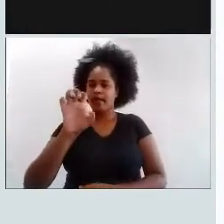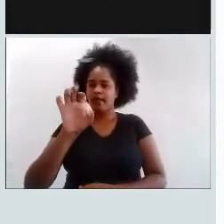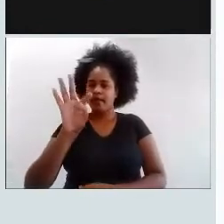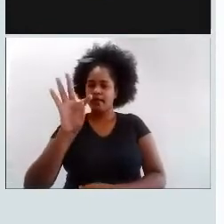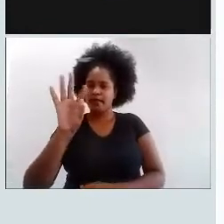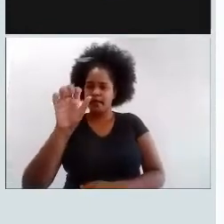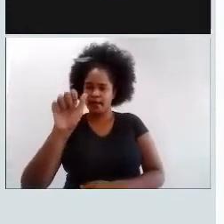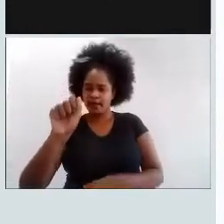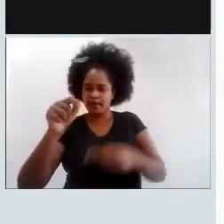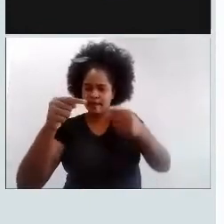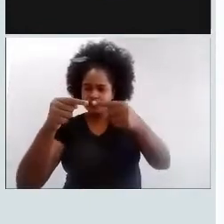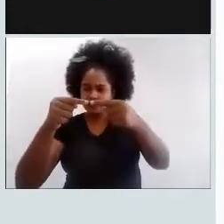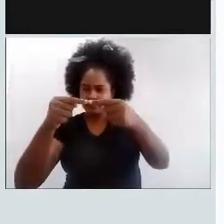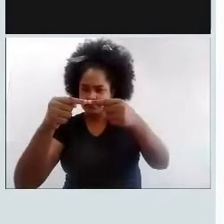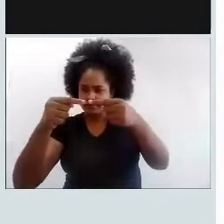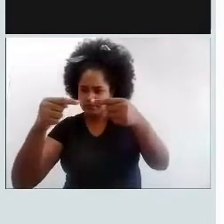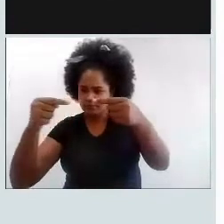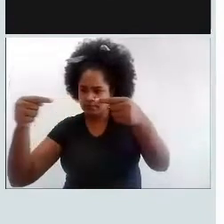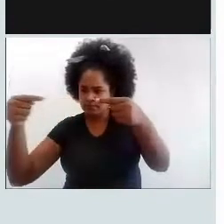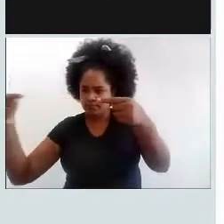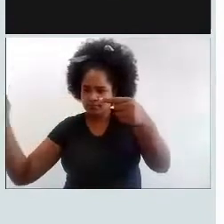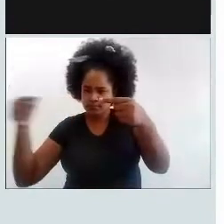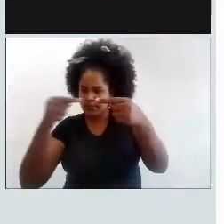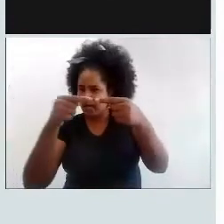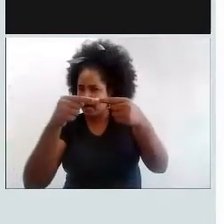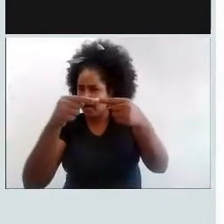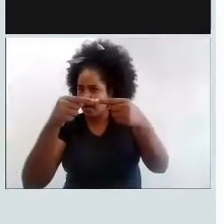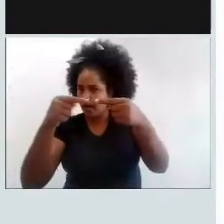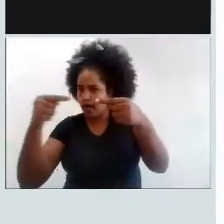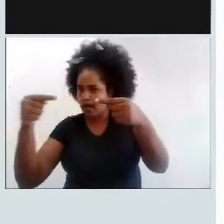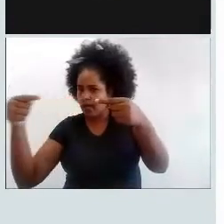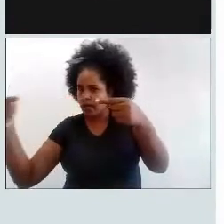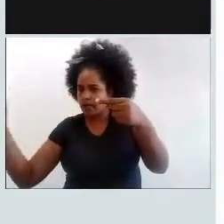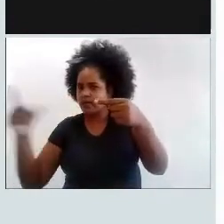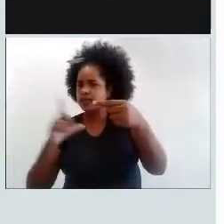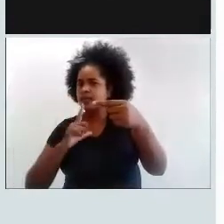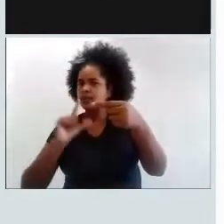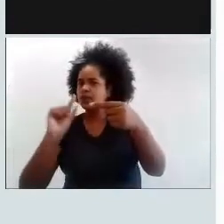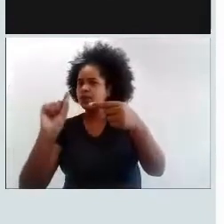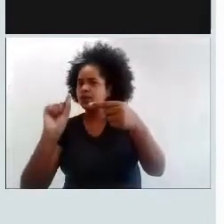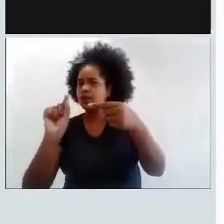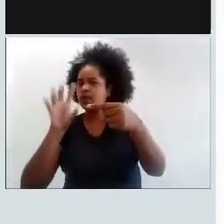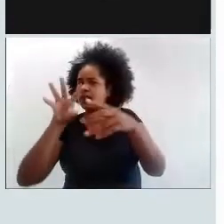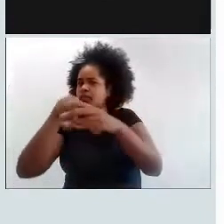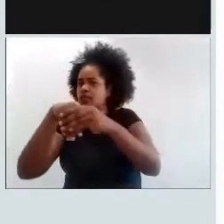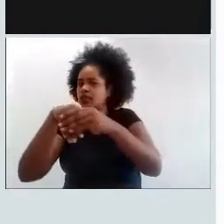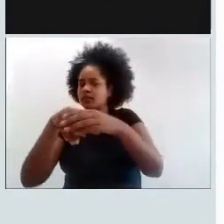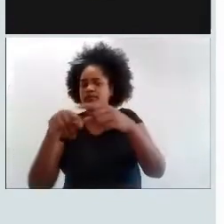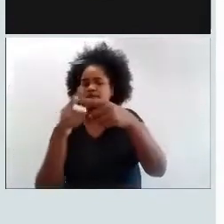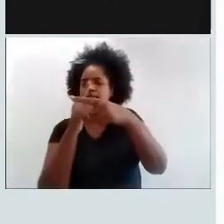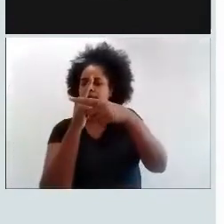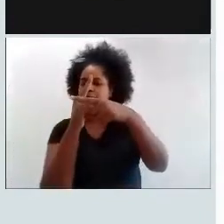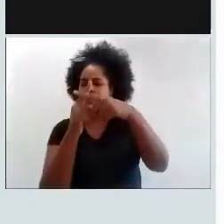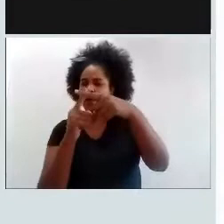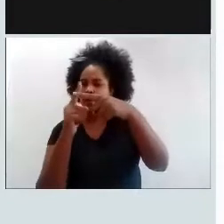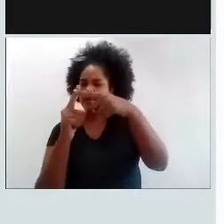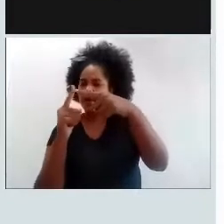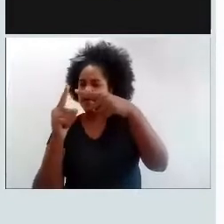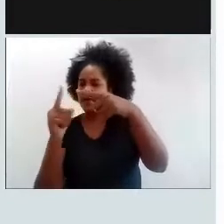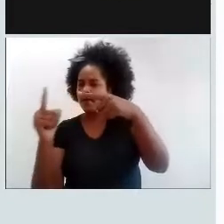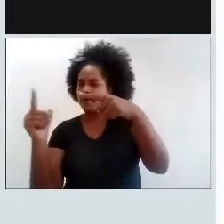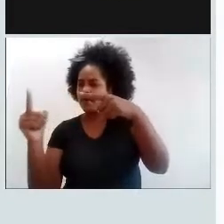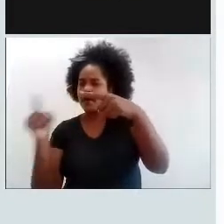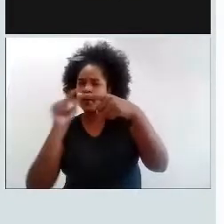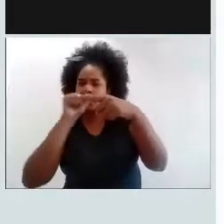que nessa reta existem infinitos pontos. E assim como fora da